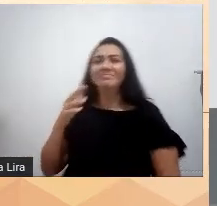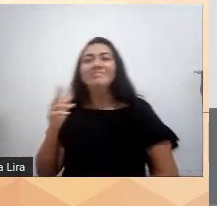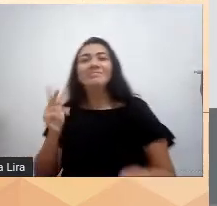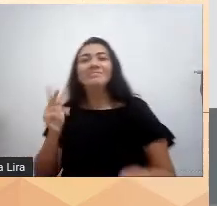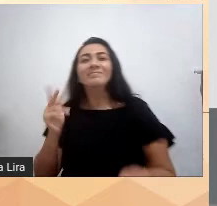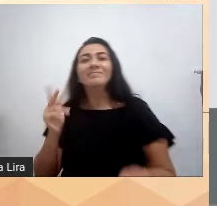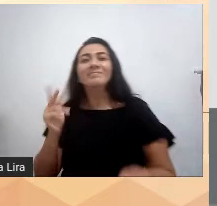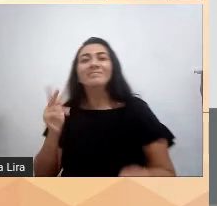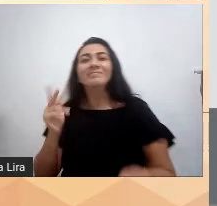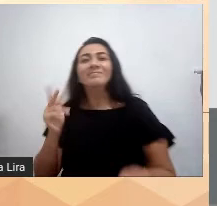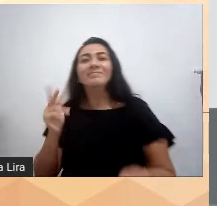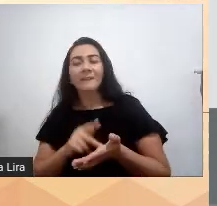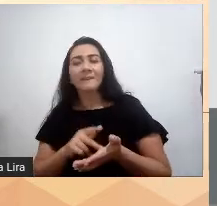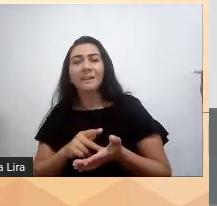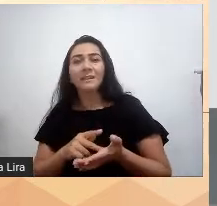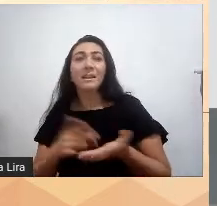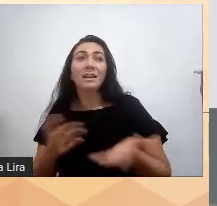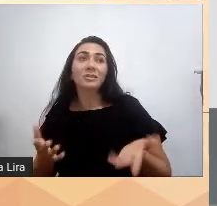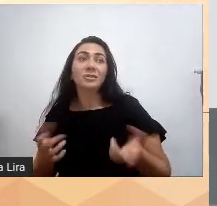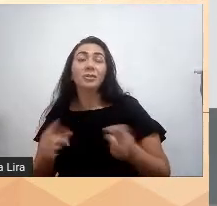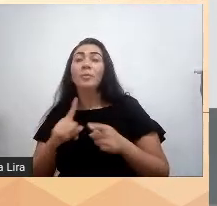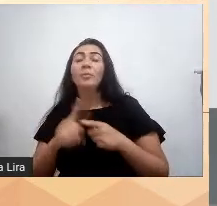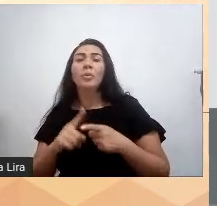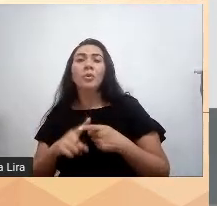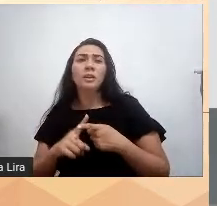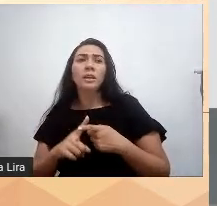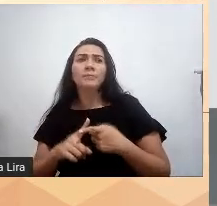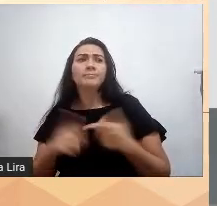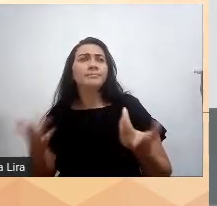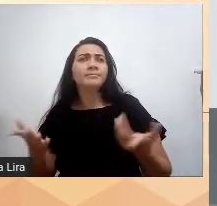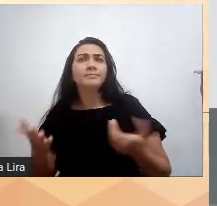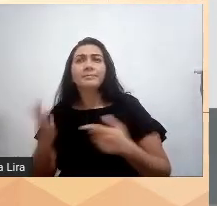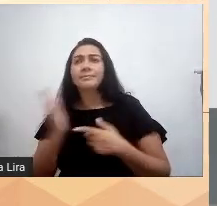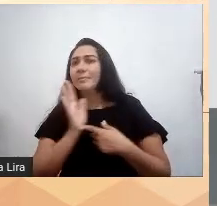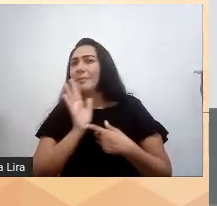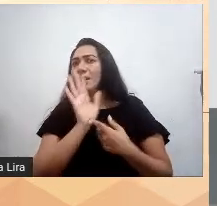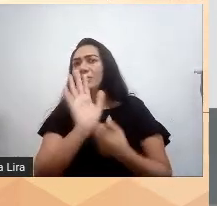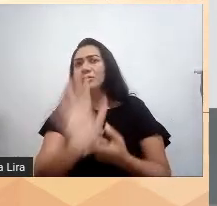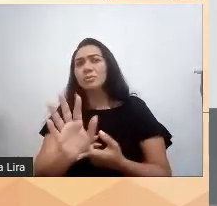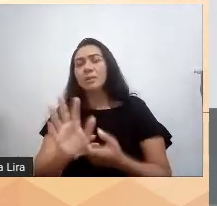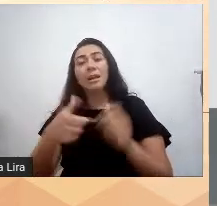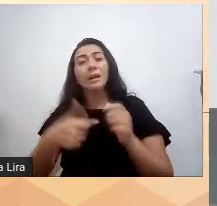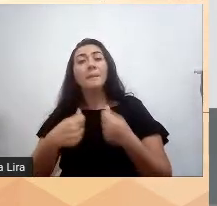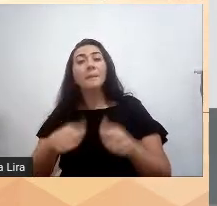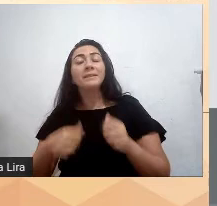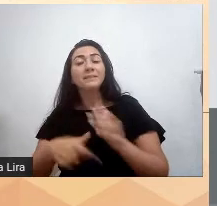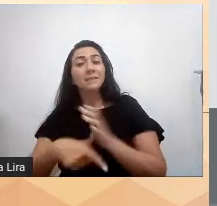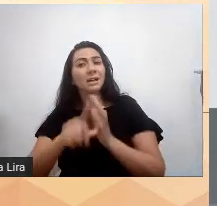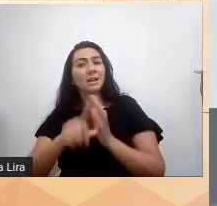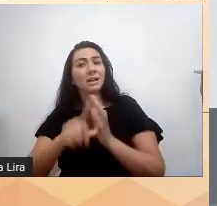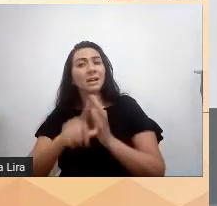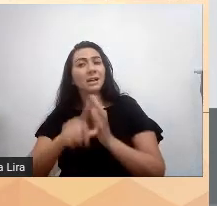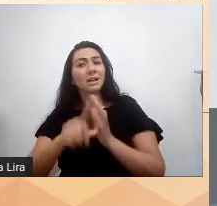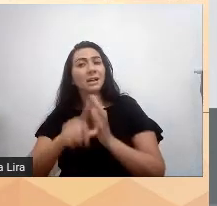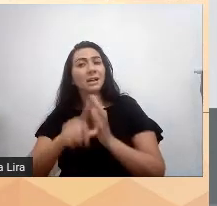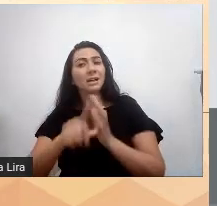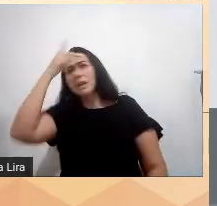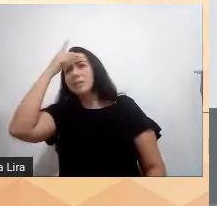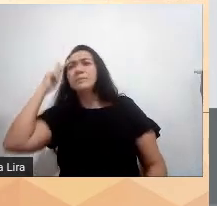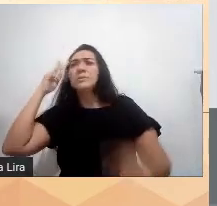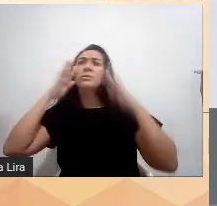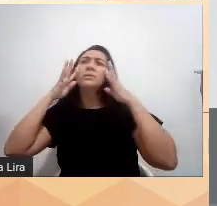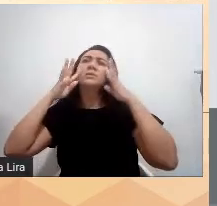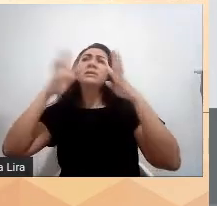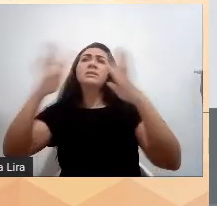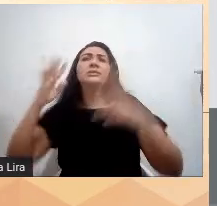essa palestra de alguma forma, né? E principalmente as pessoas aí com deficiência visual, esse palestrante, ele estava fazendo todo esse